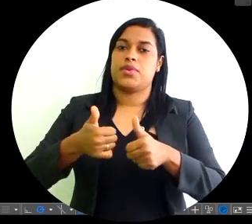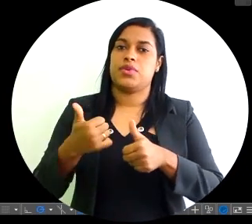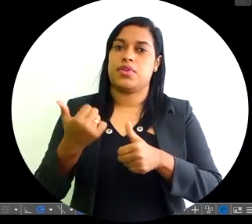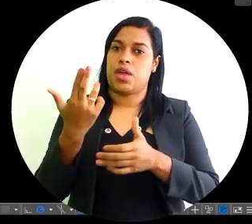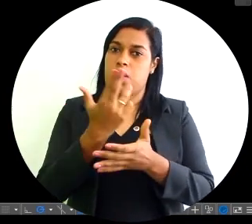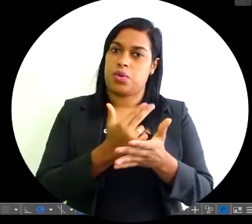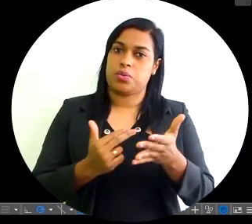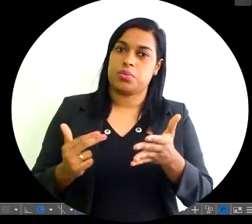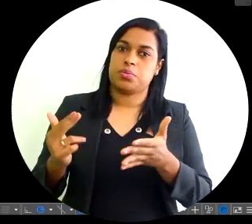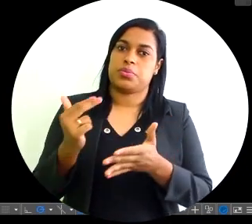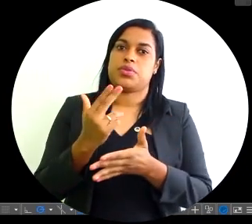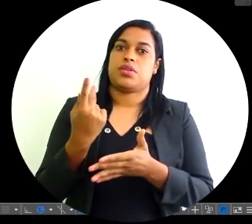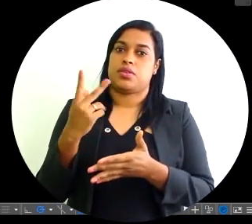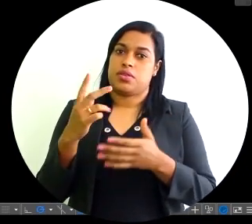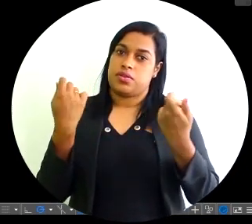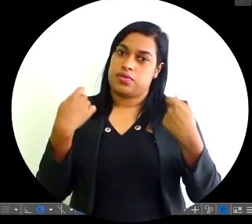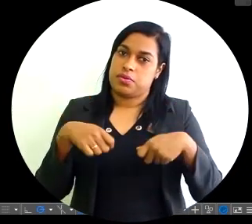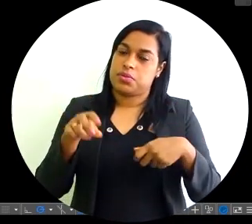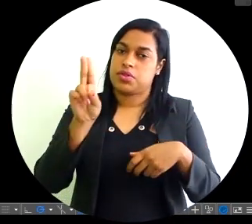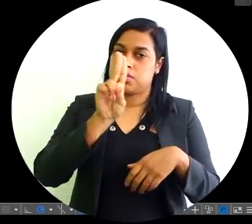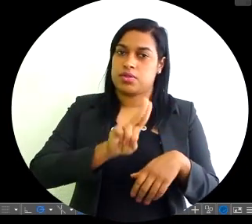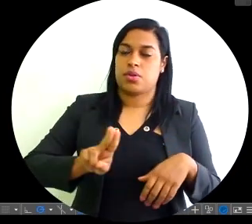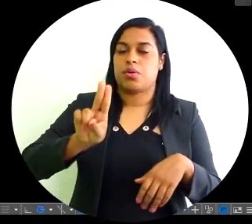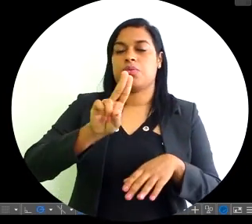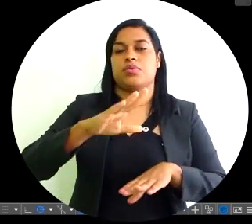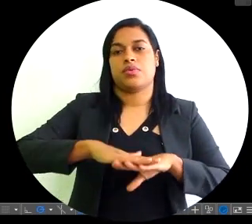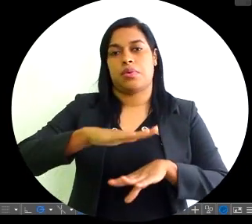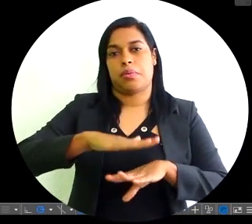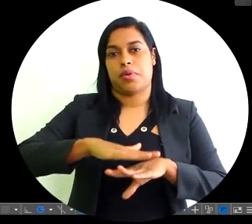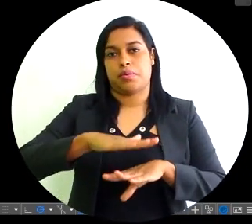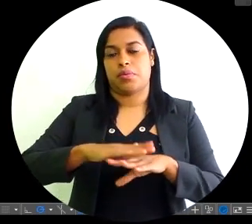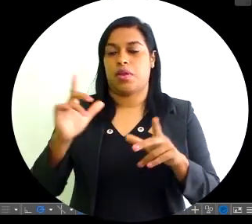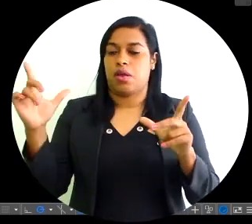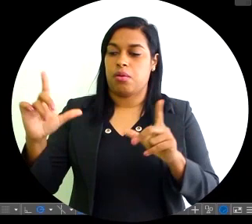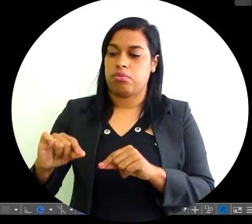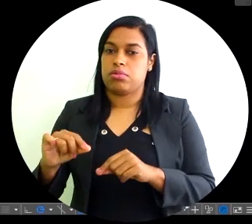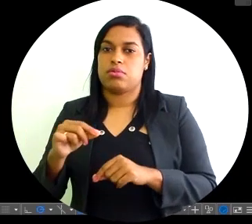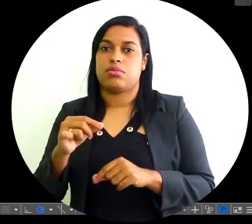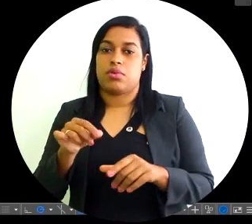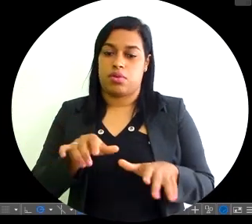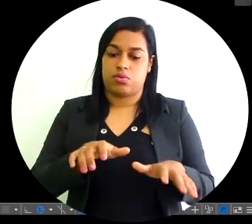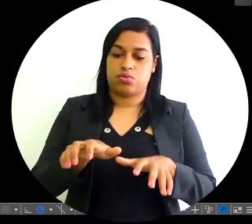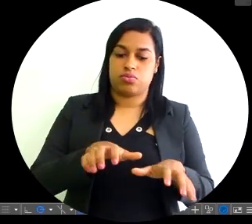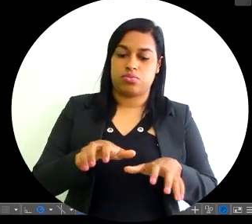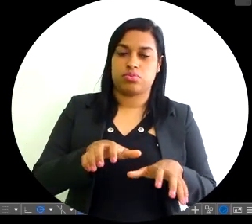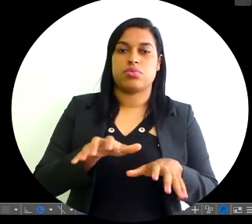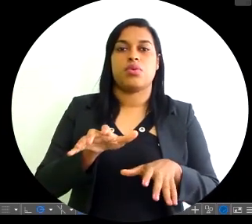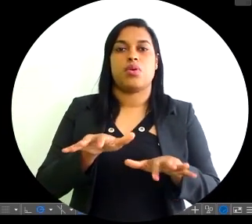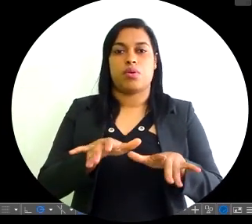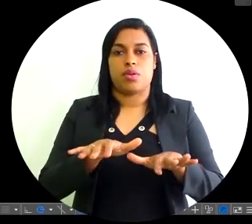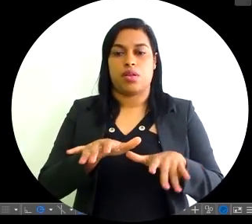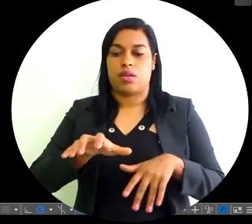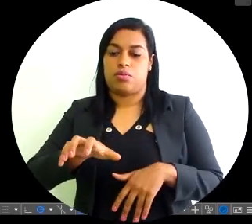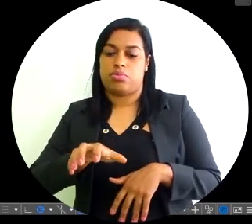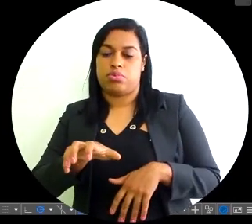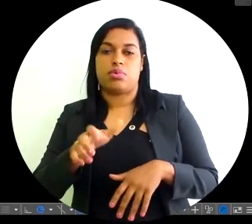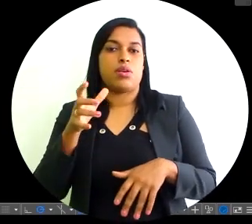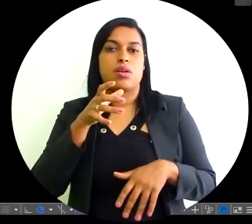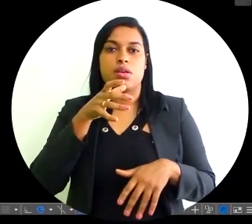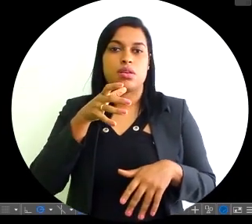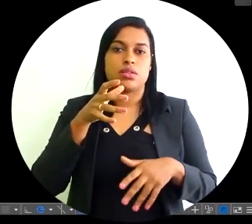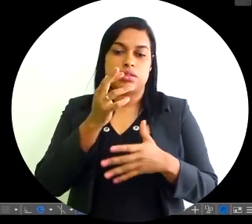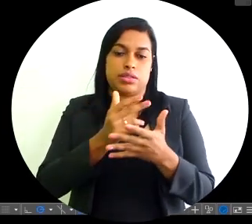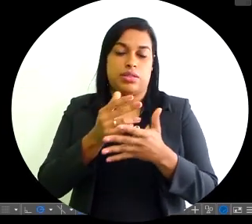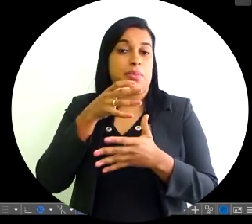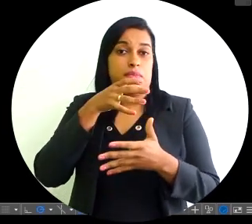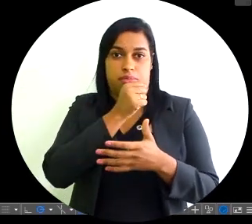é otimizar o desenho, que você precise utilizar cada vez menos o menu e utilizando o teclado e o mouse você consiga desenhar de